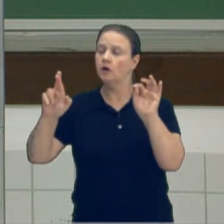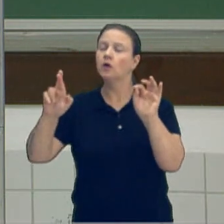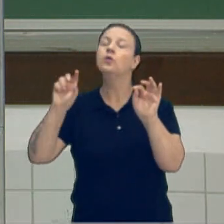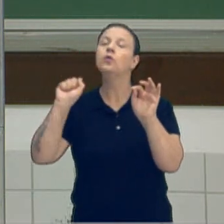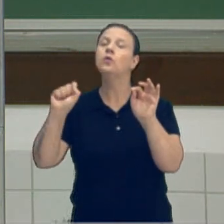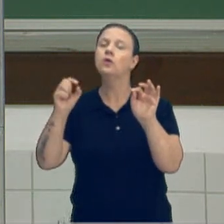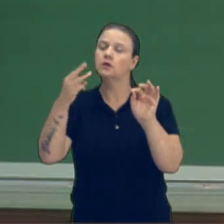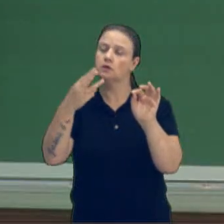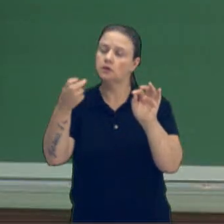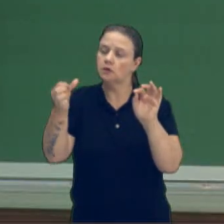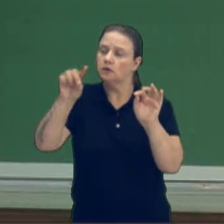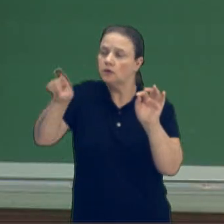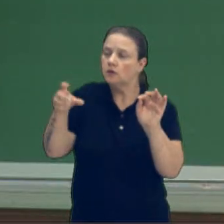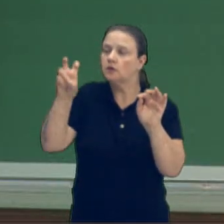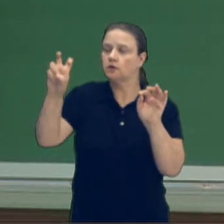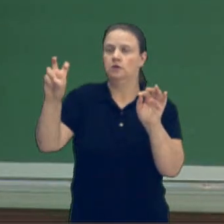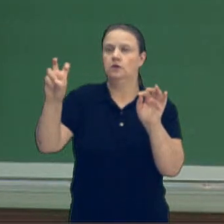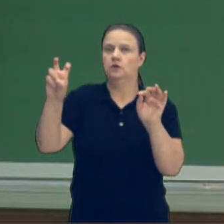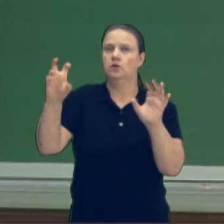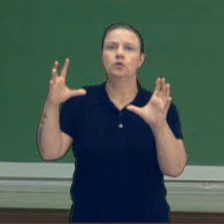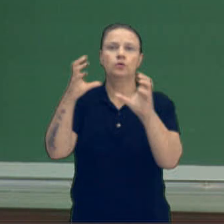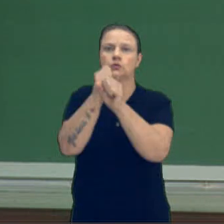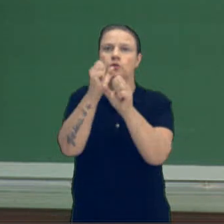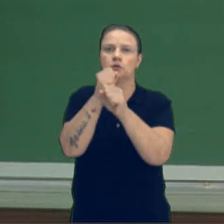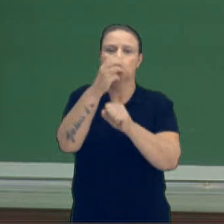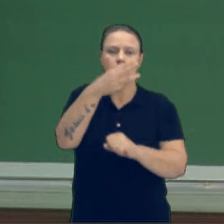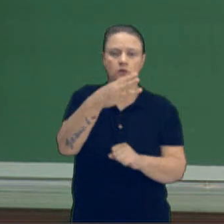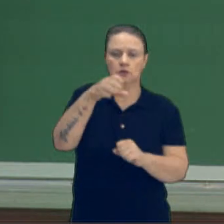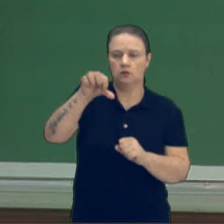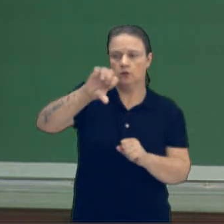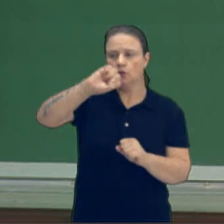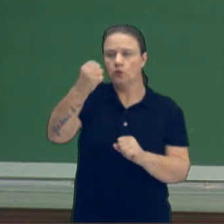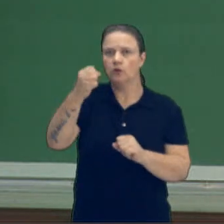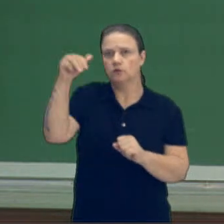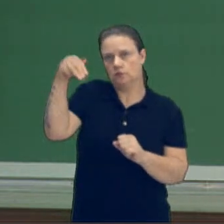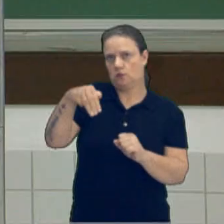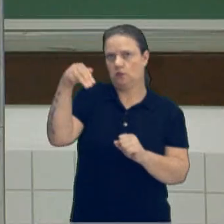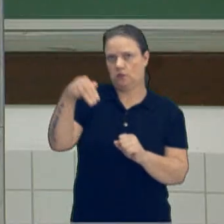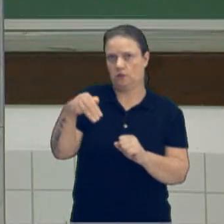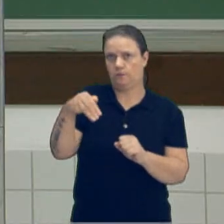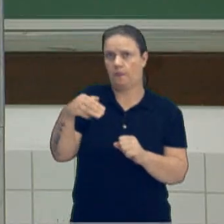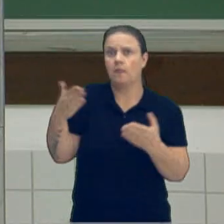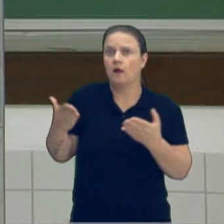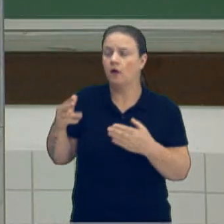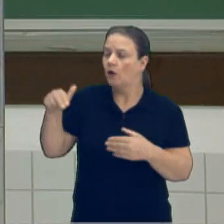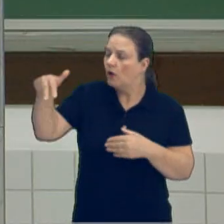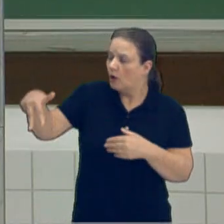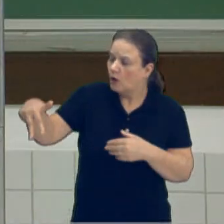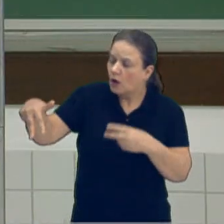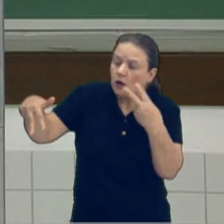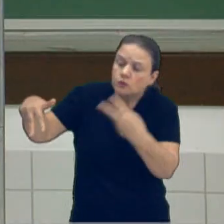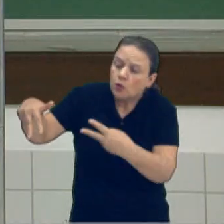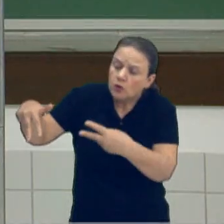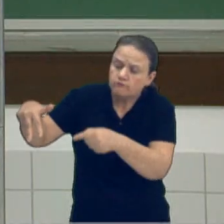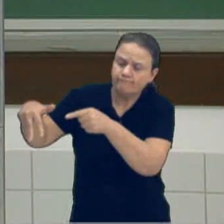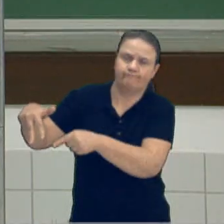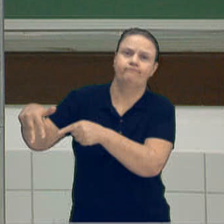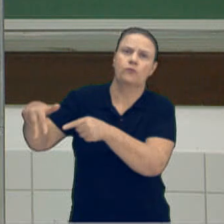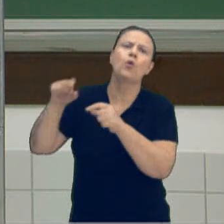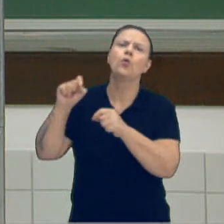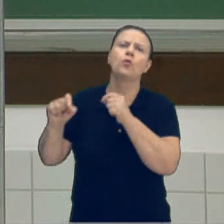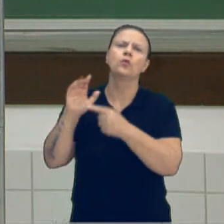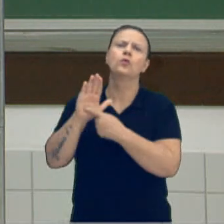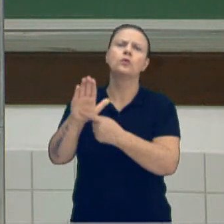36,5, tá? Vai ser um total de 398 metros. E na raia 2? Acabei de mostrar para vocês que na